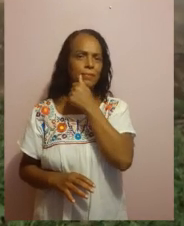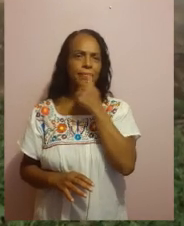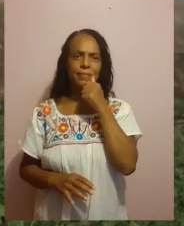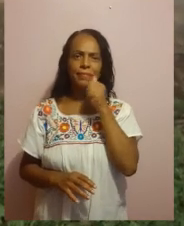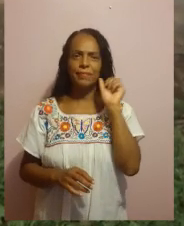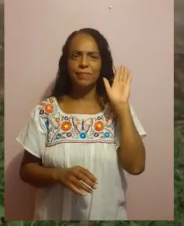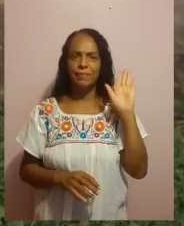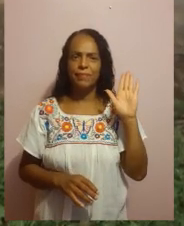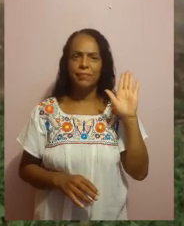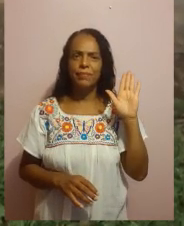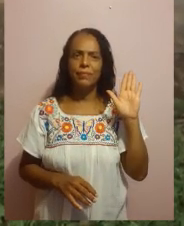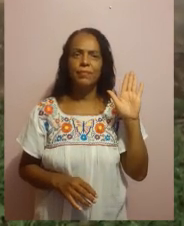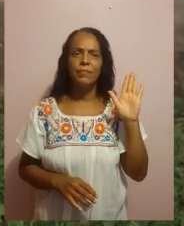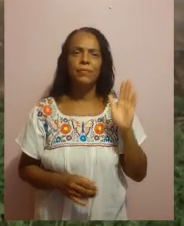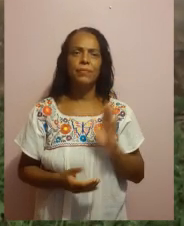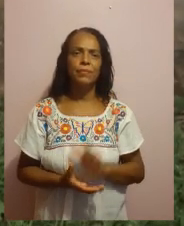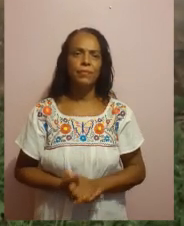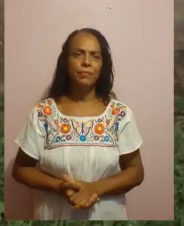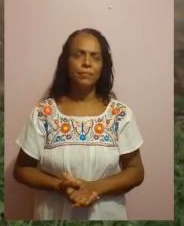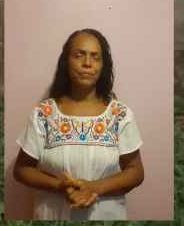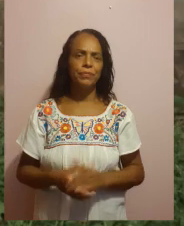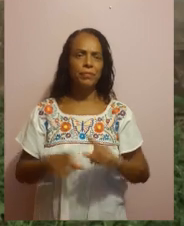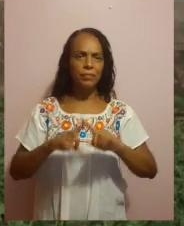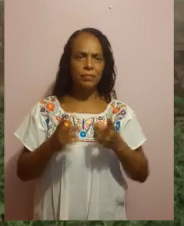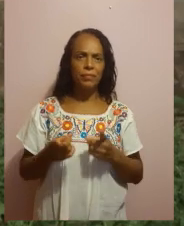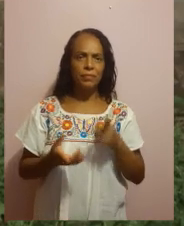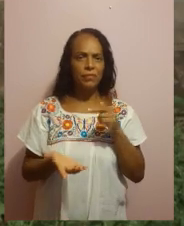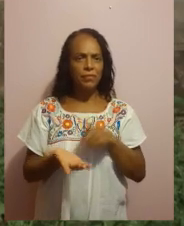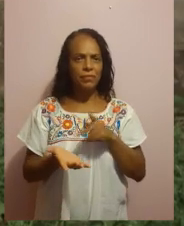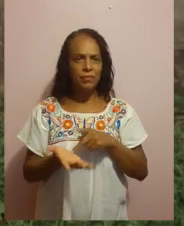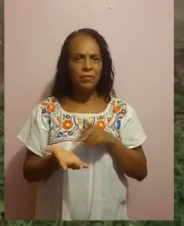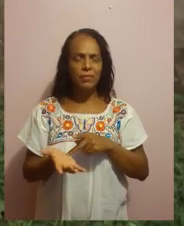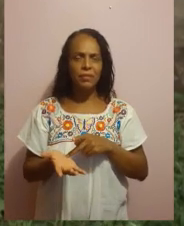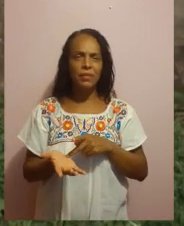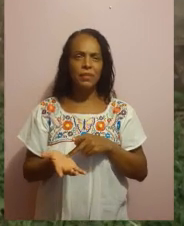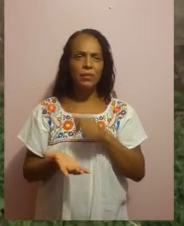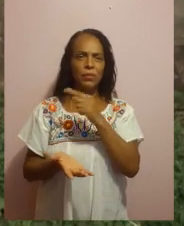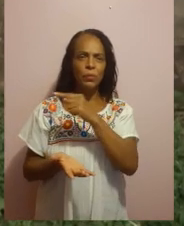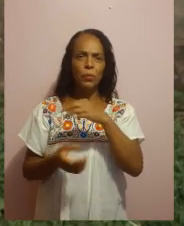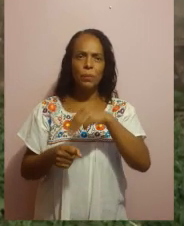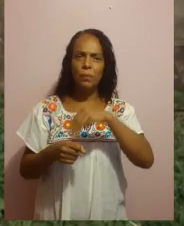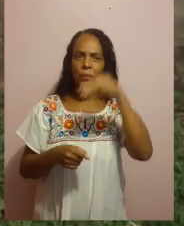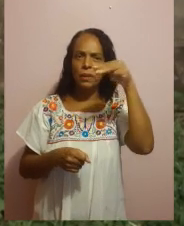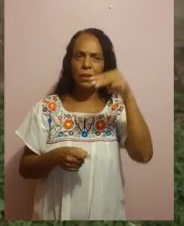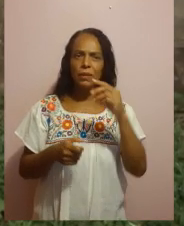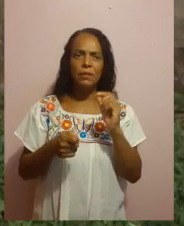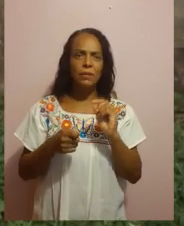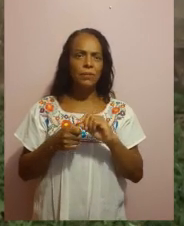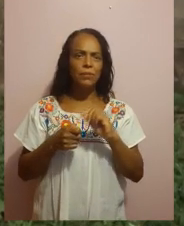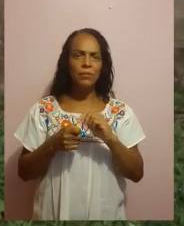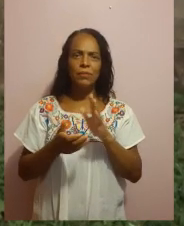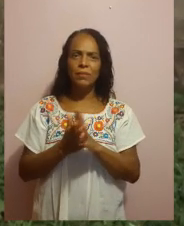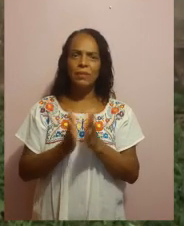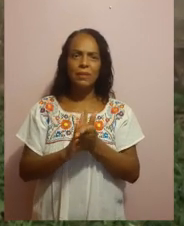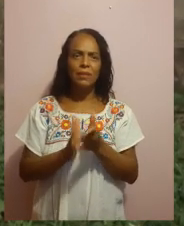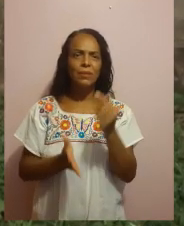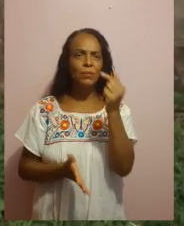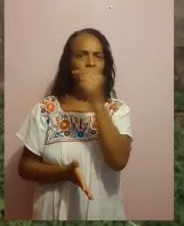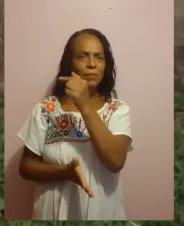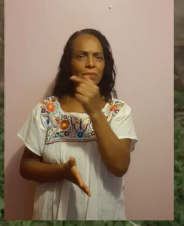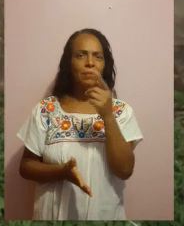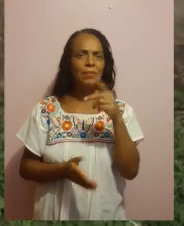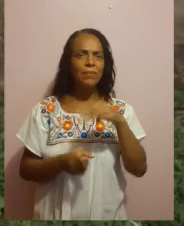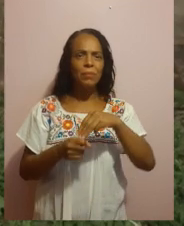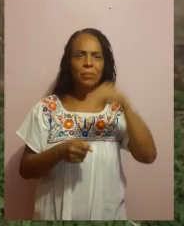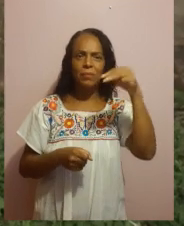não seja o que ele é. Ele é jura. Ele é jura e já está dito